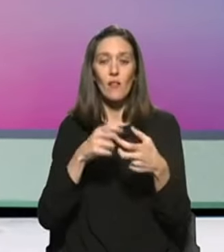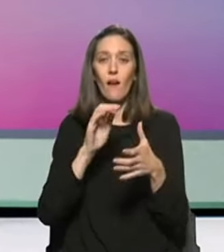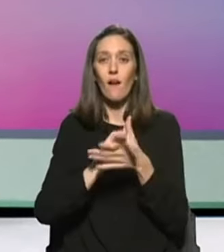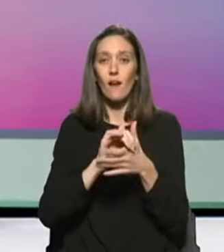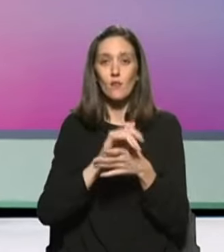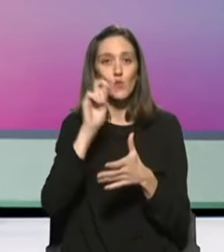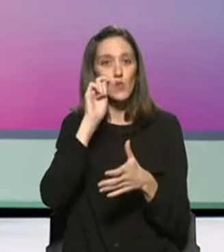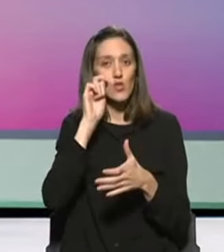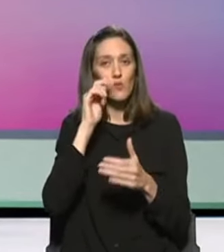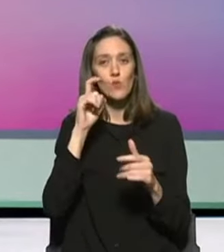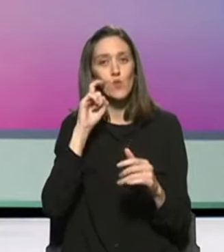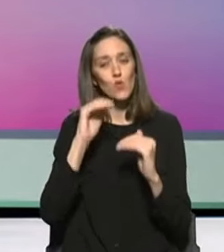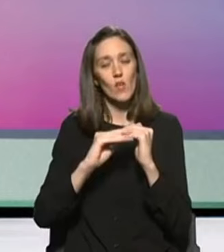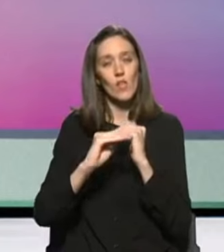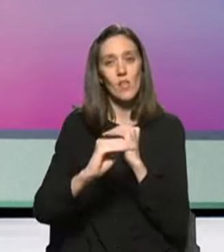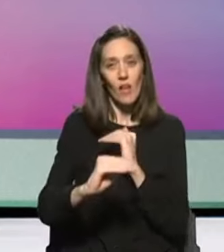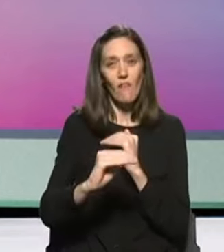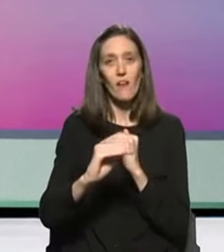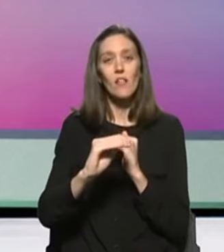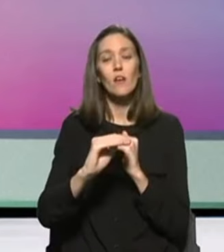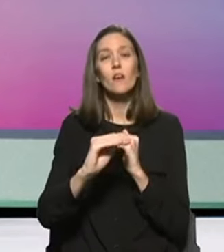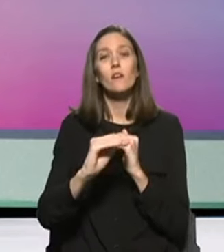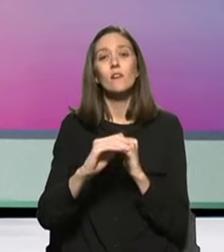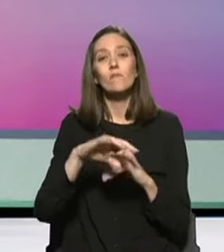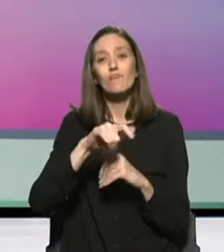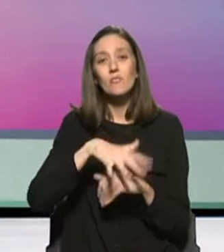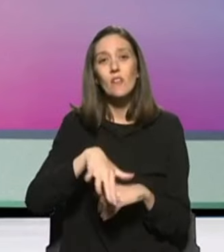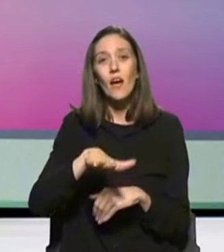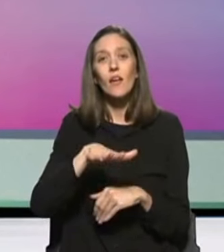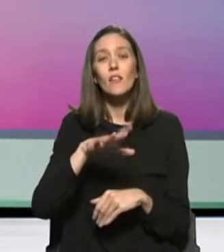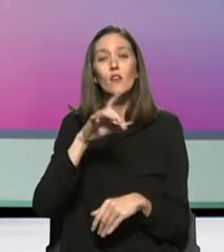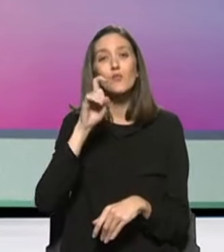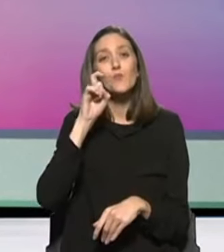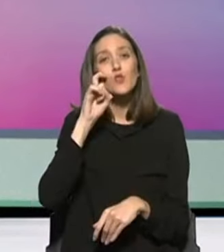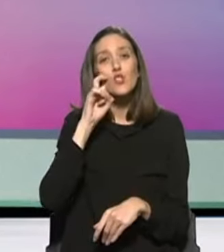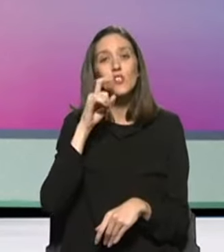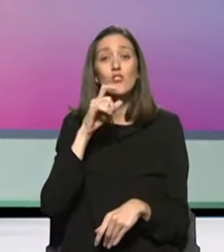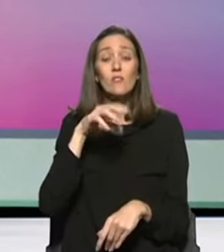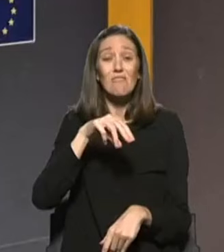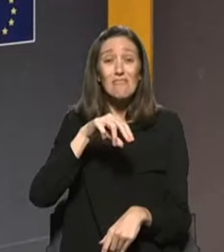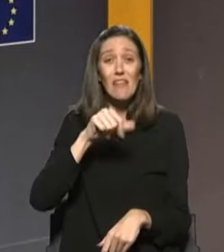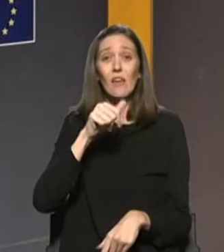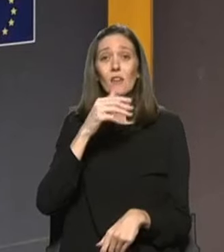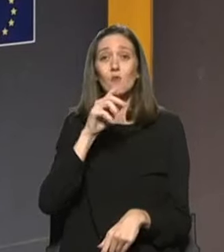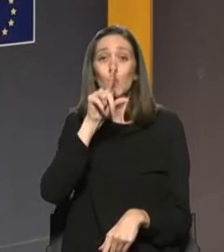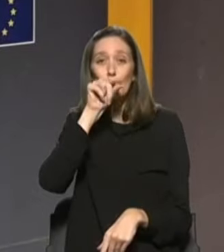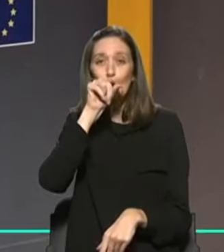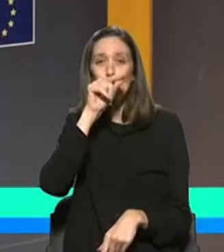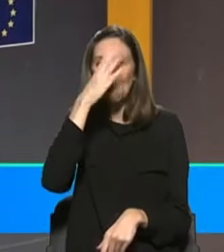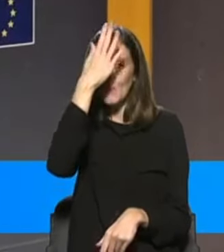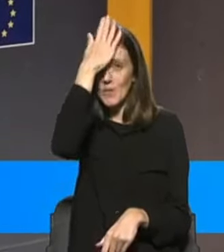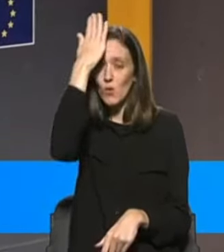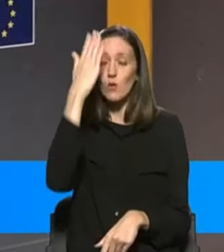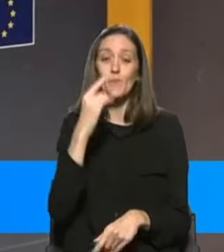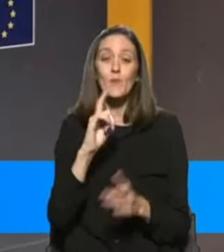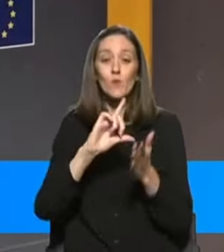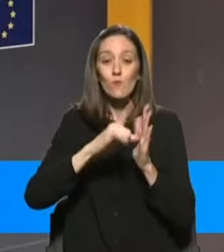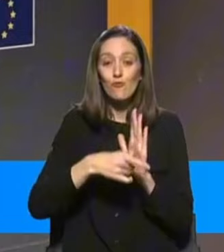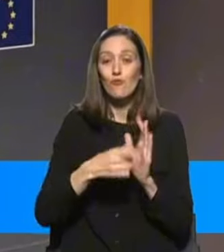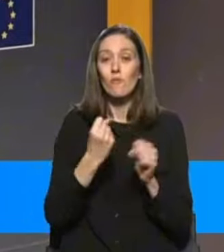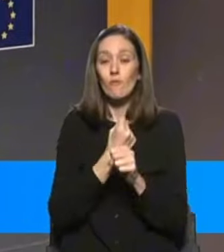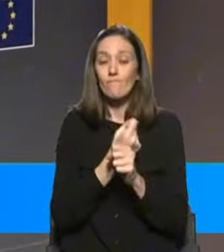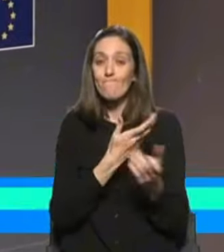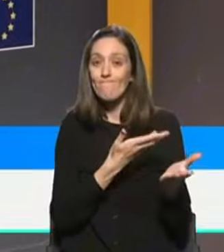Sustentável das Áreas Protegidas das Terras do Priolo. O Governo Regional apresentou o Plano de Ação, que representa